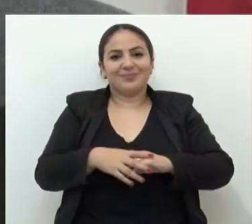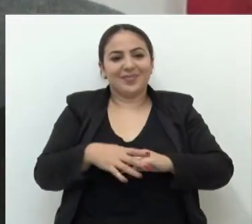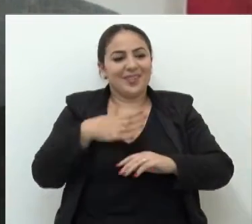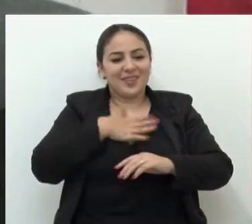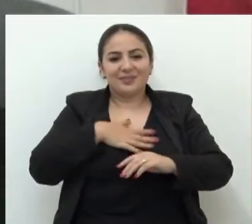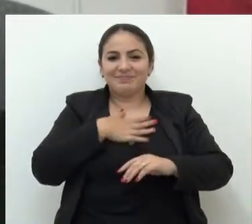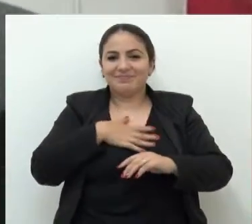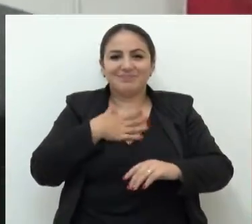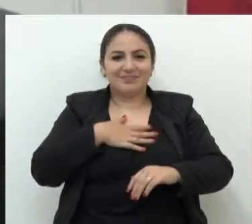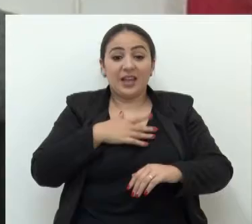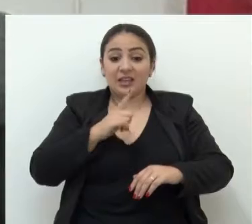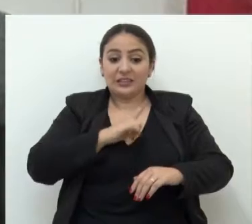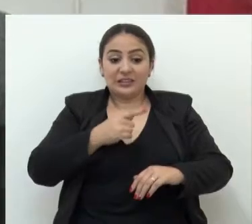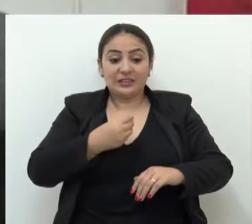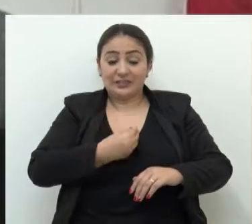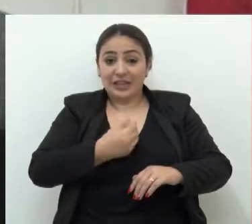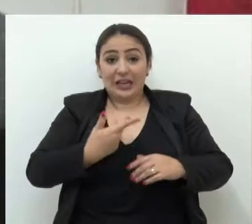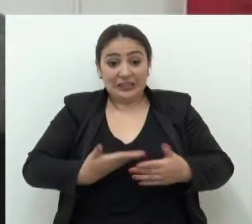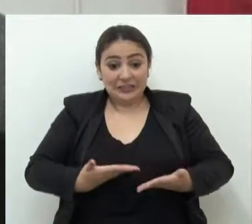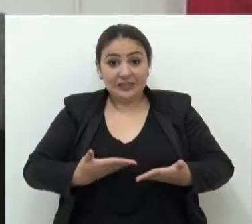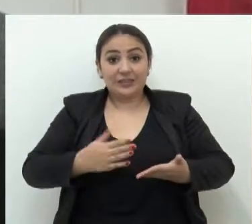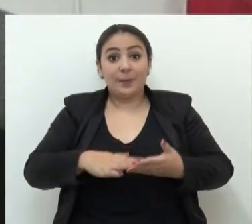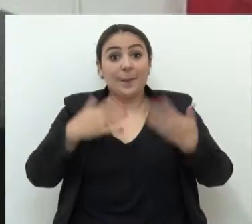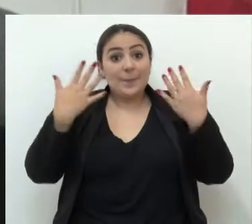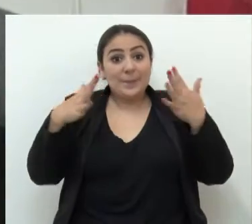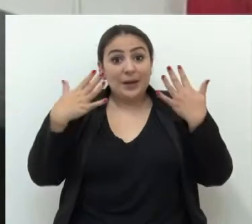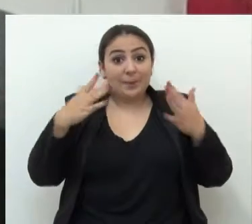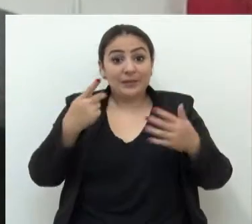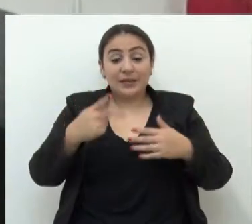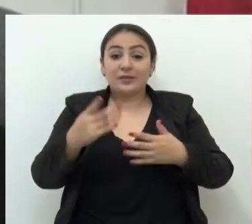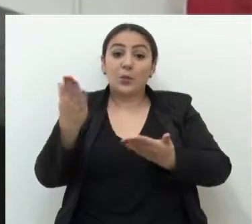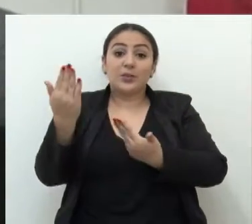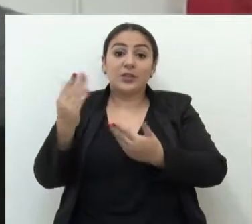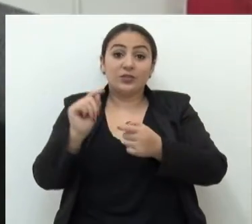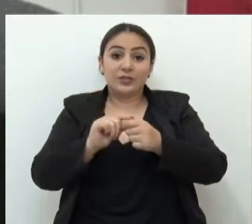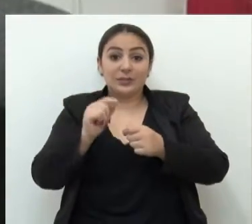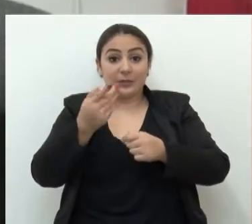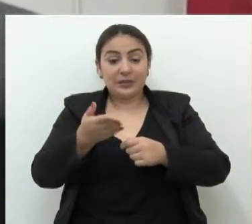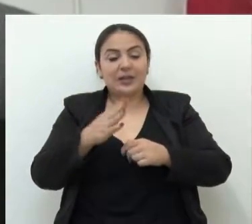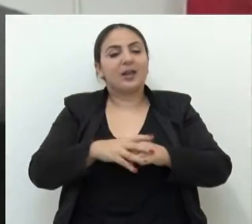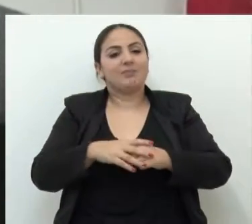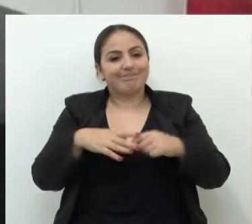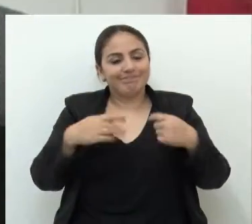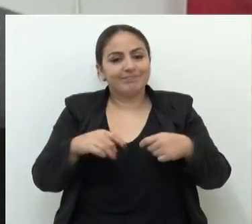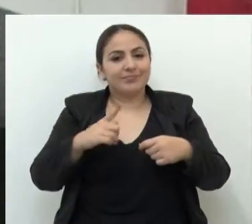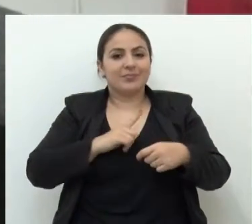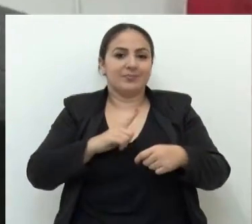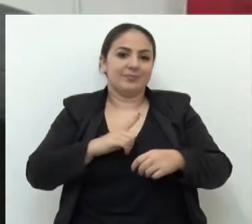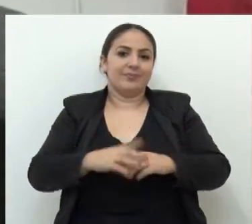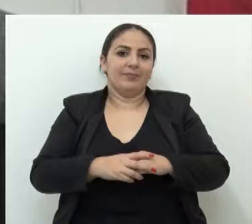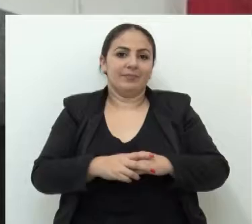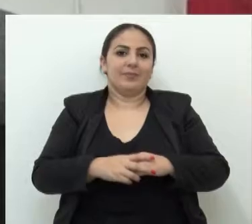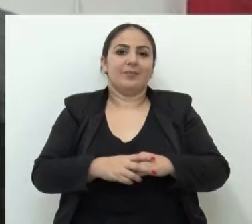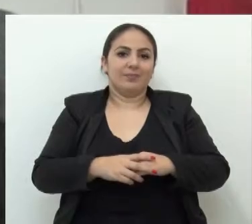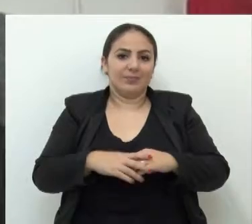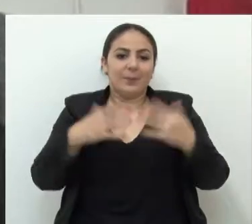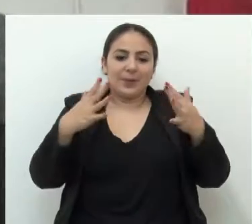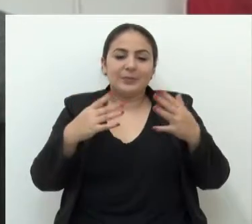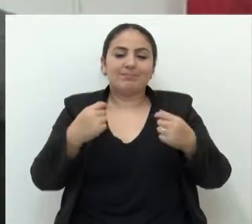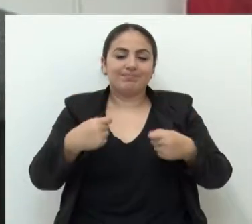E é isso. E eu estou aqui para dar os parabéns para ele nessa homenagem que estão fazendo para ele. Ele